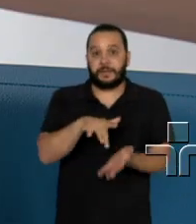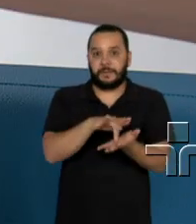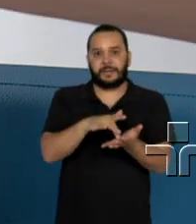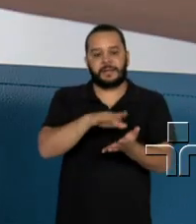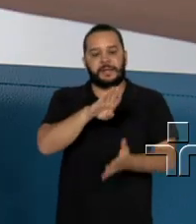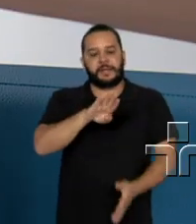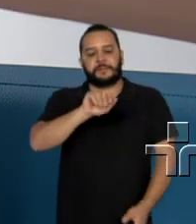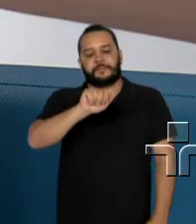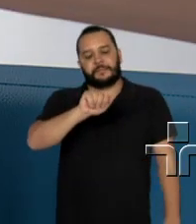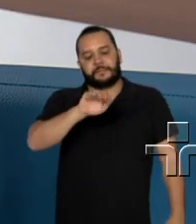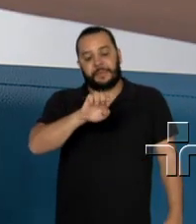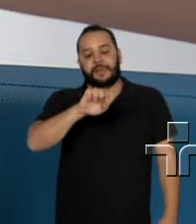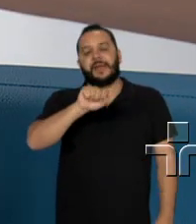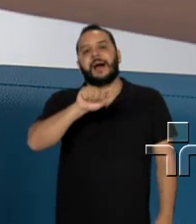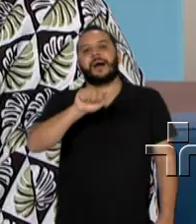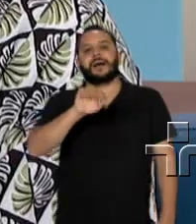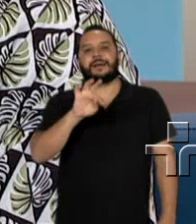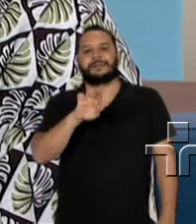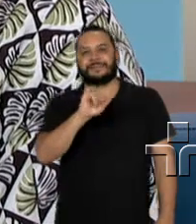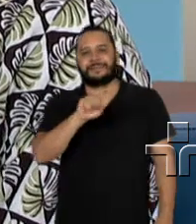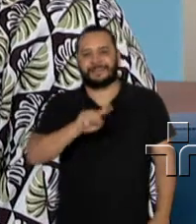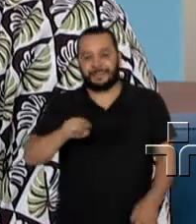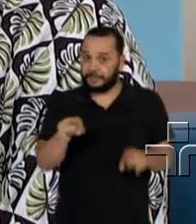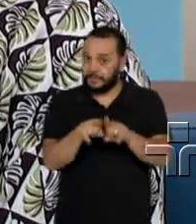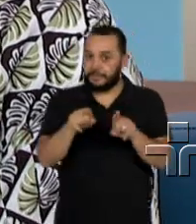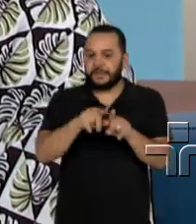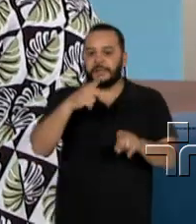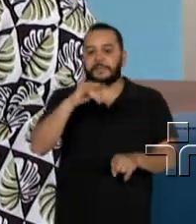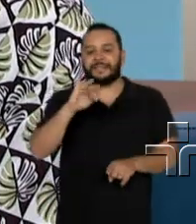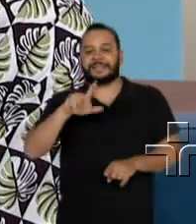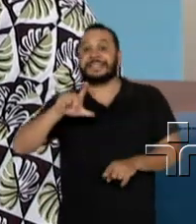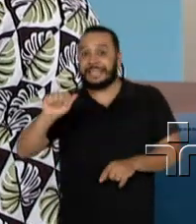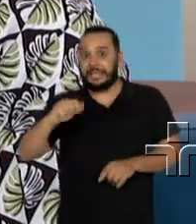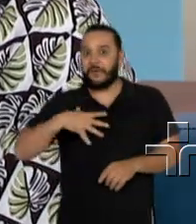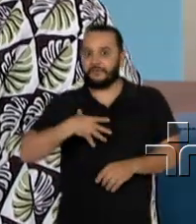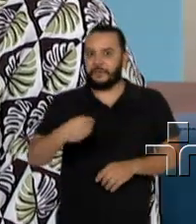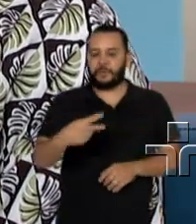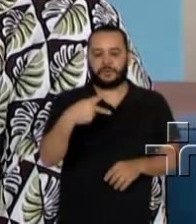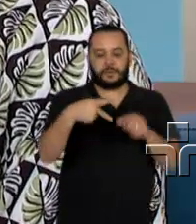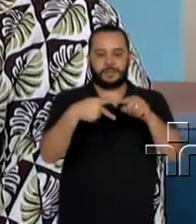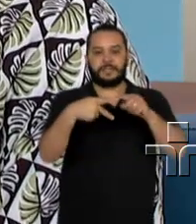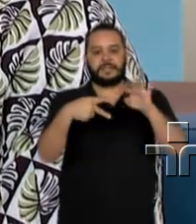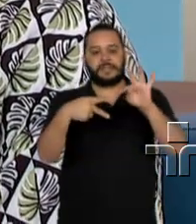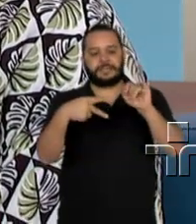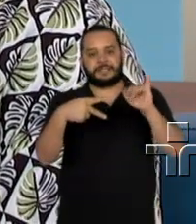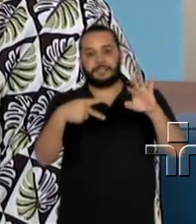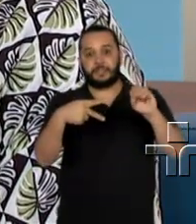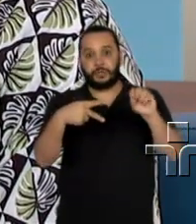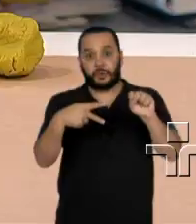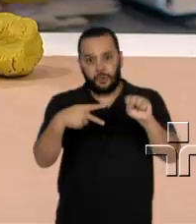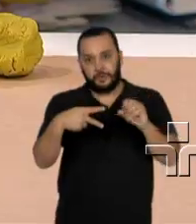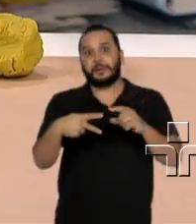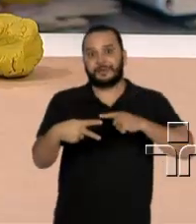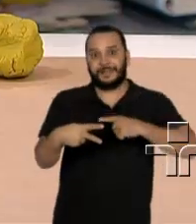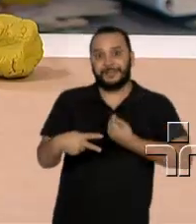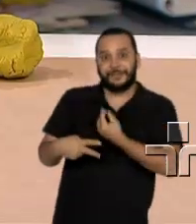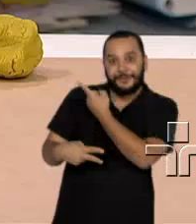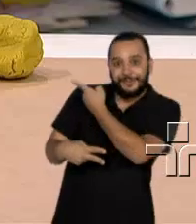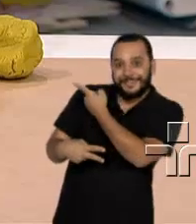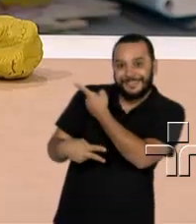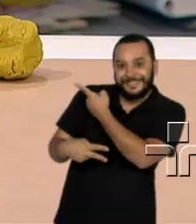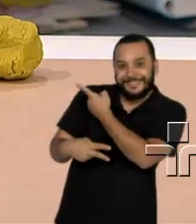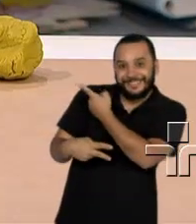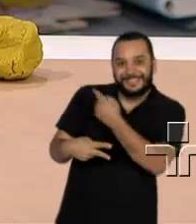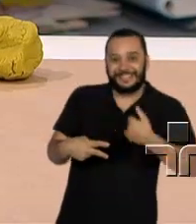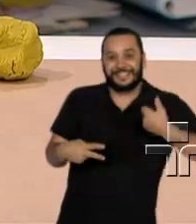beatriz molinari ea priscila silva que tem dois filhos o tarcísio de cinco anos que está ali desenhando